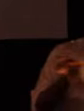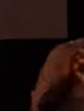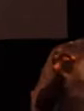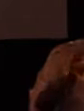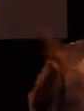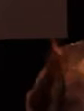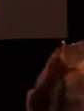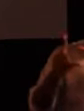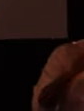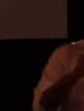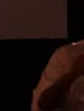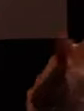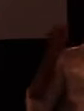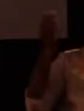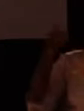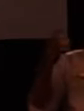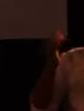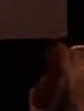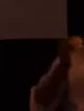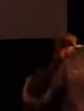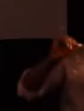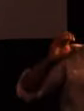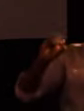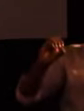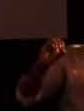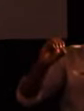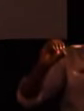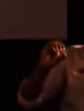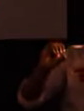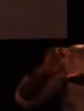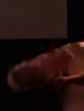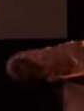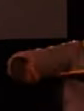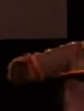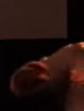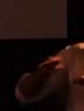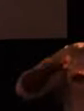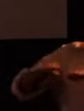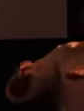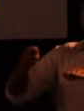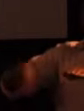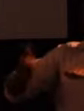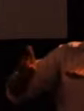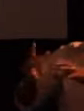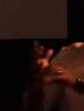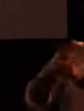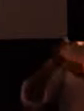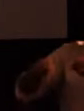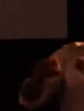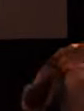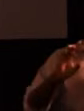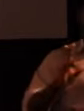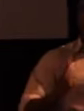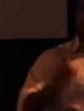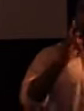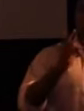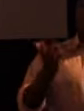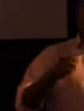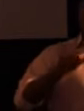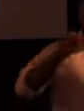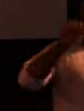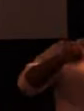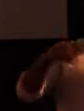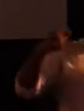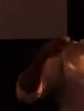do que é se aplicar o índice de ocupação verdadeiramente. Não há que se fazer concessões nesse caso. Esse foi o nosso entendimento. Para